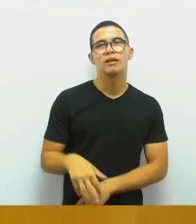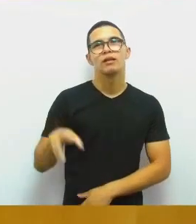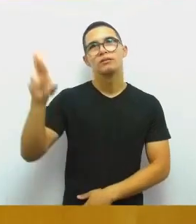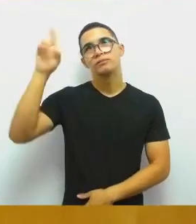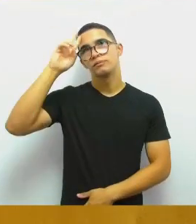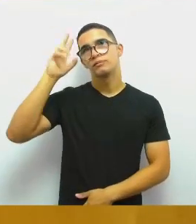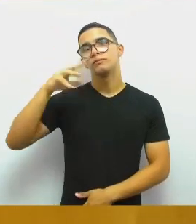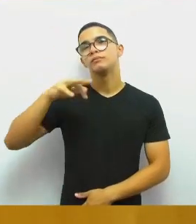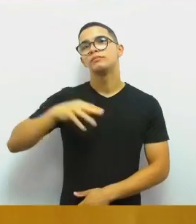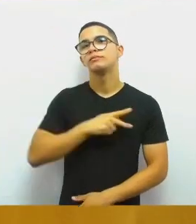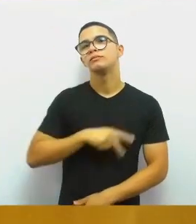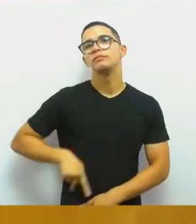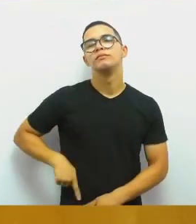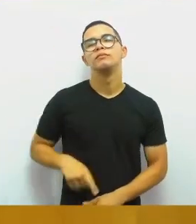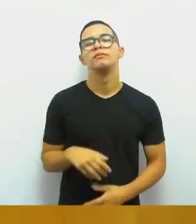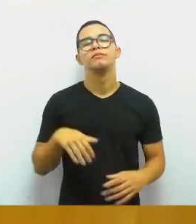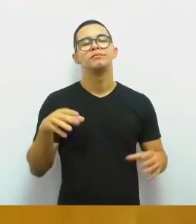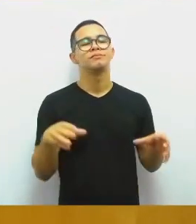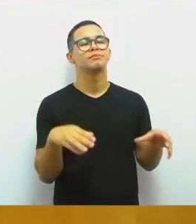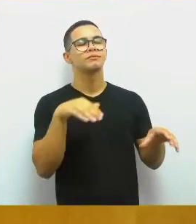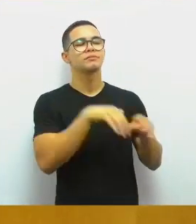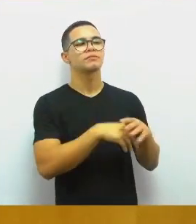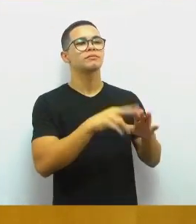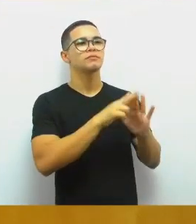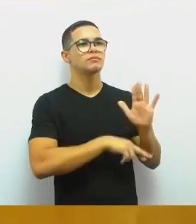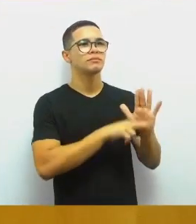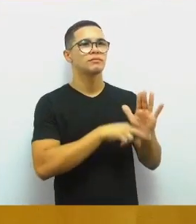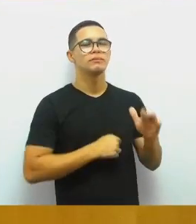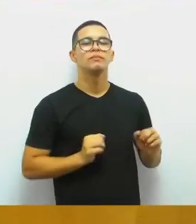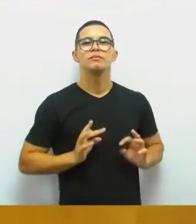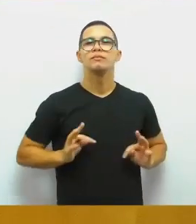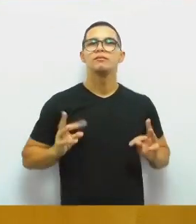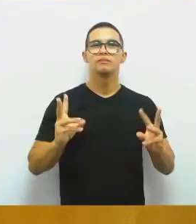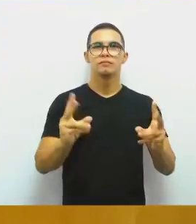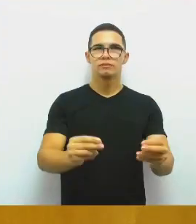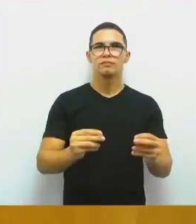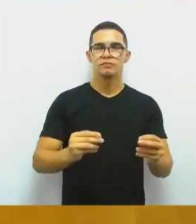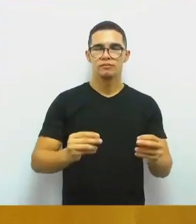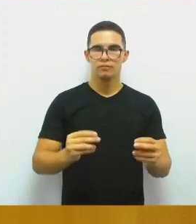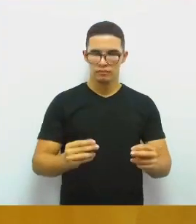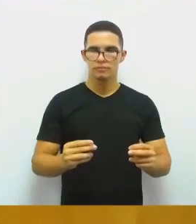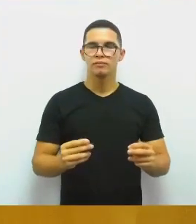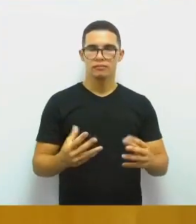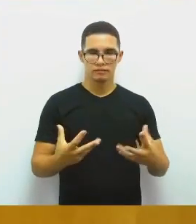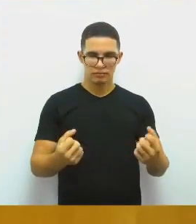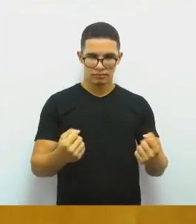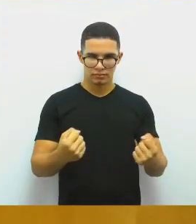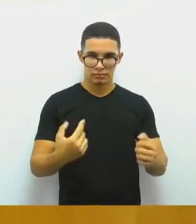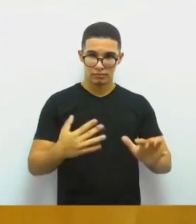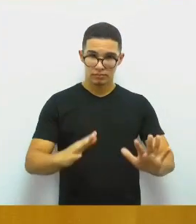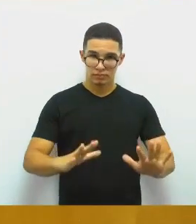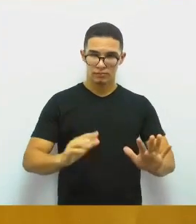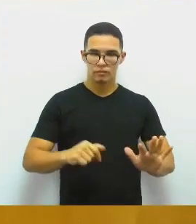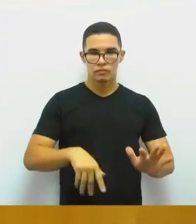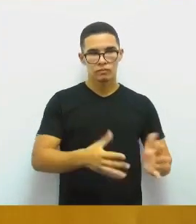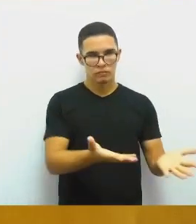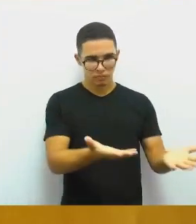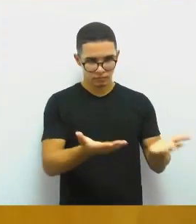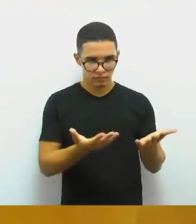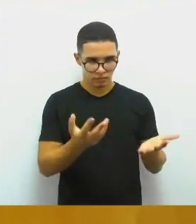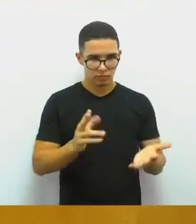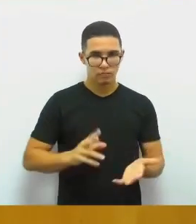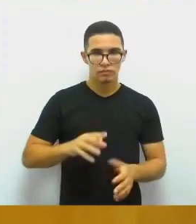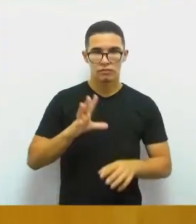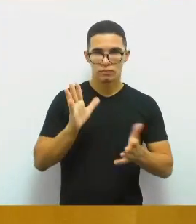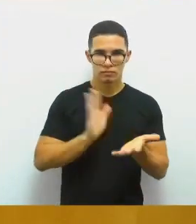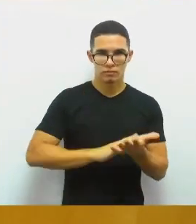em votação os requerimentos verbais, tendo todos sido aprovados, e depois disso chamou seus pares à